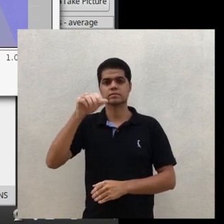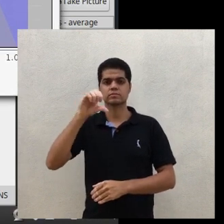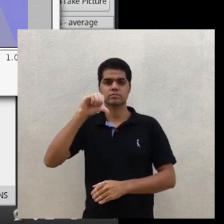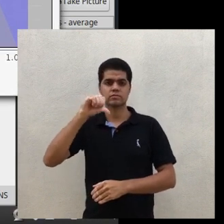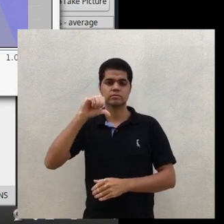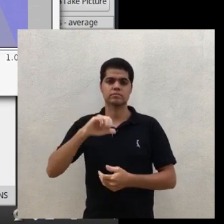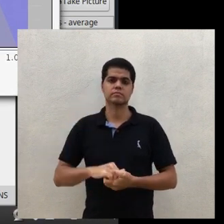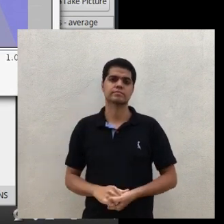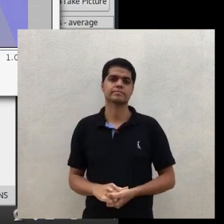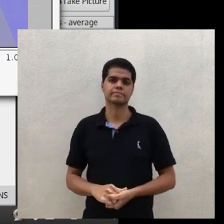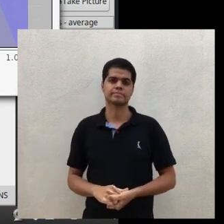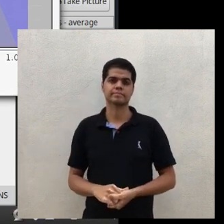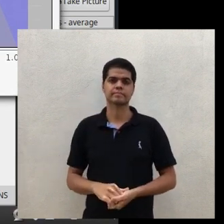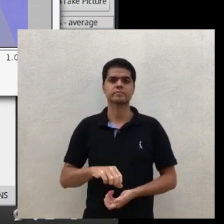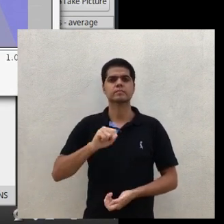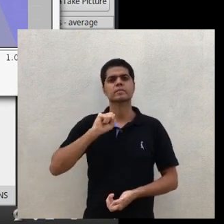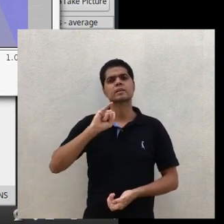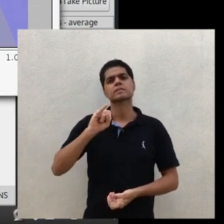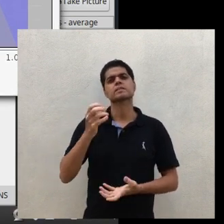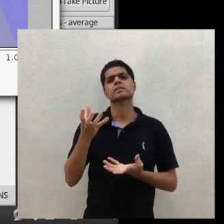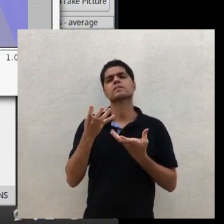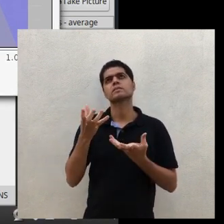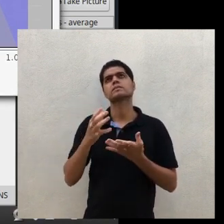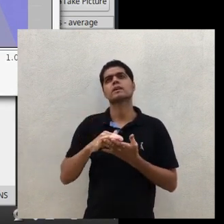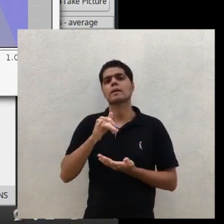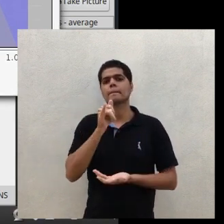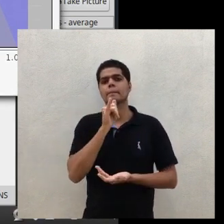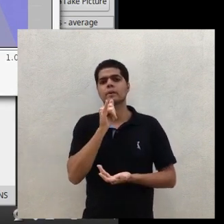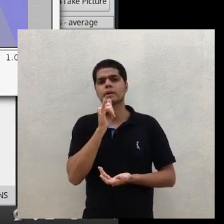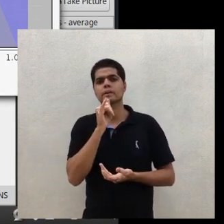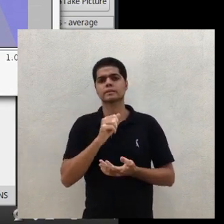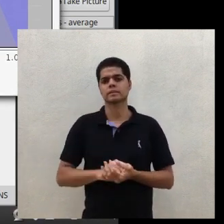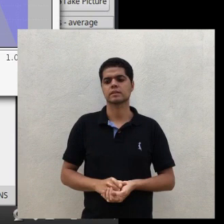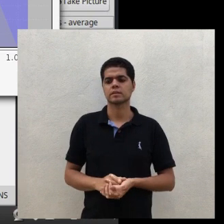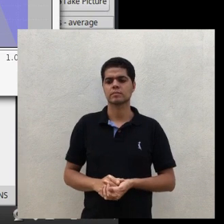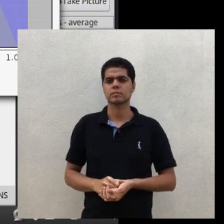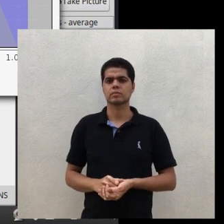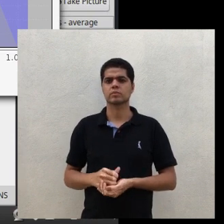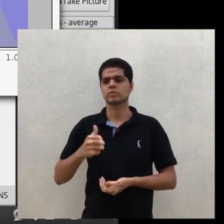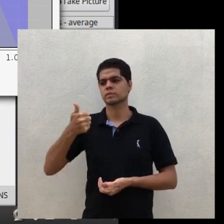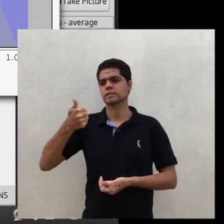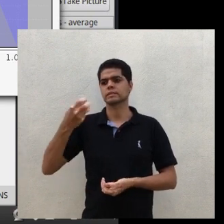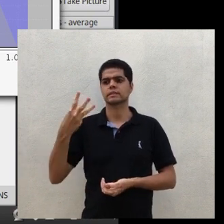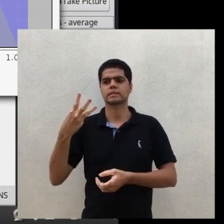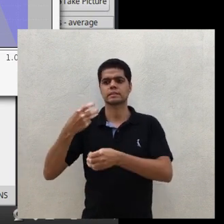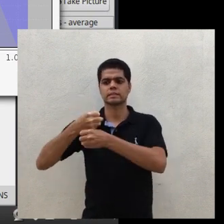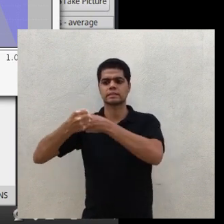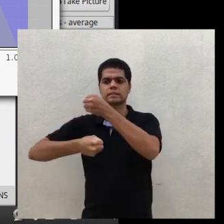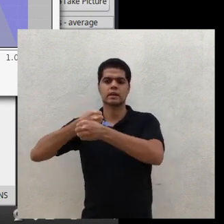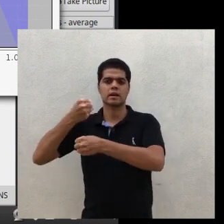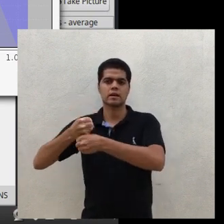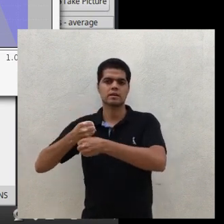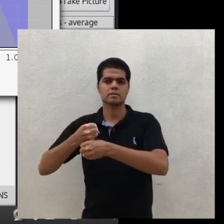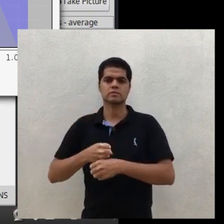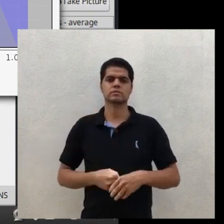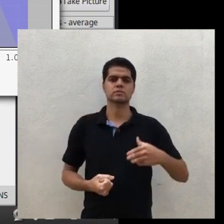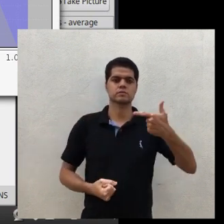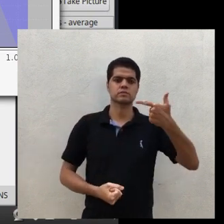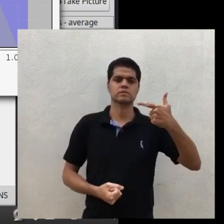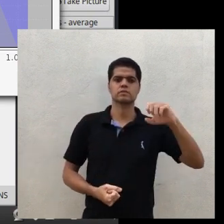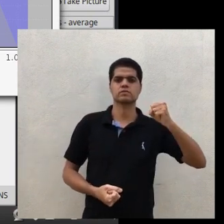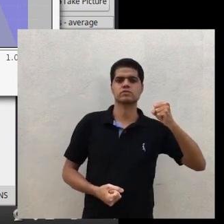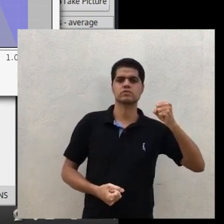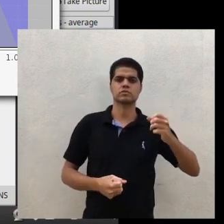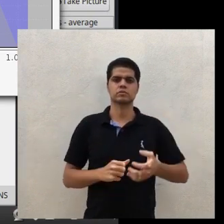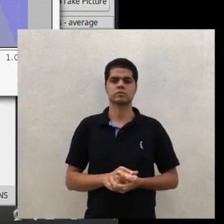362,79. Né? Se eu quiser colocar aqui 13 e 28,